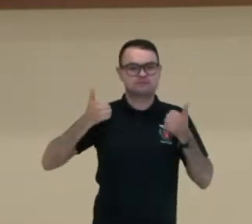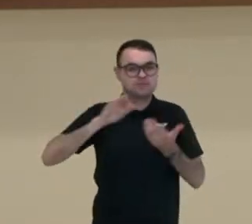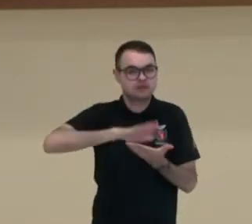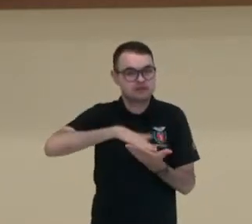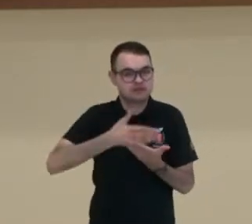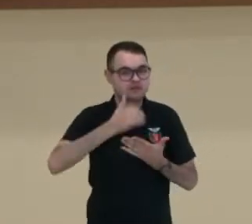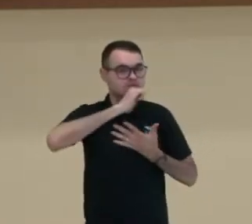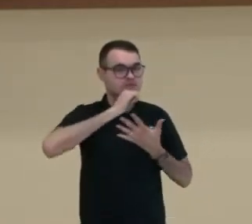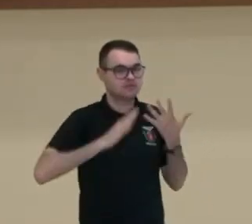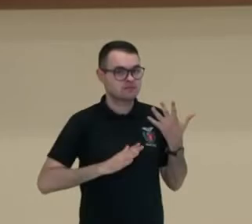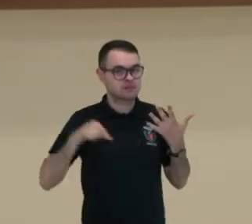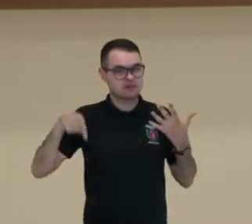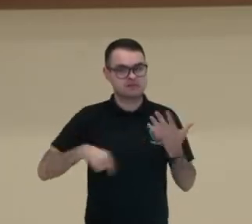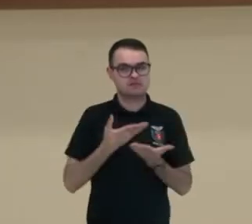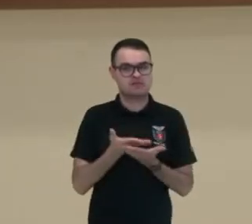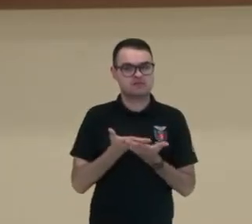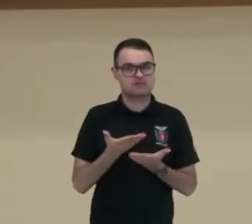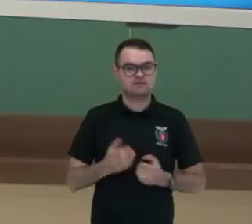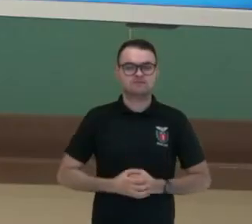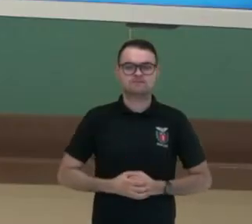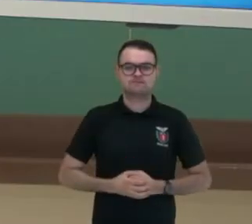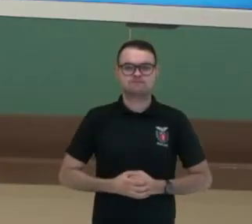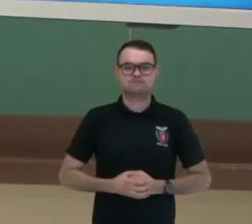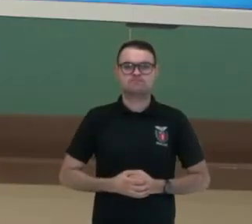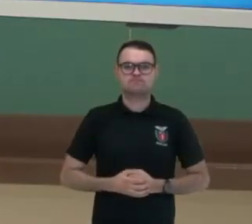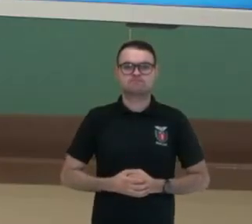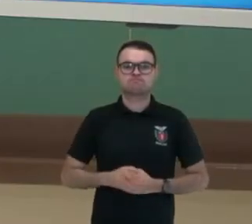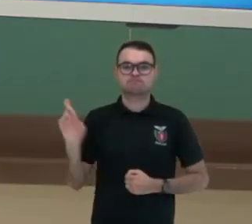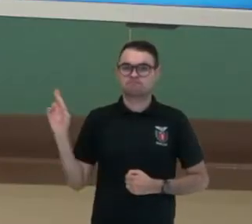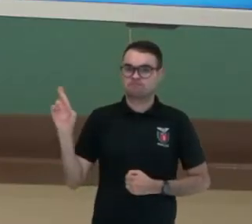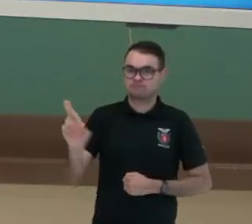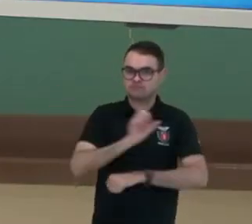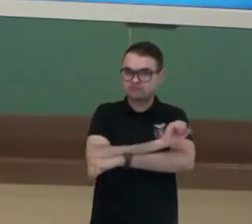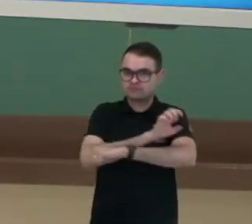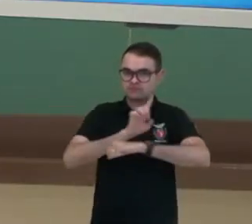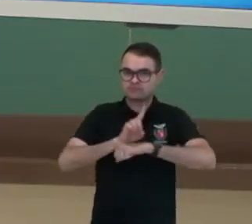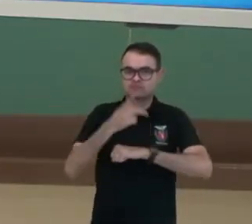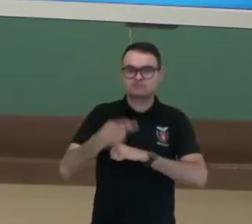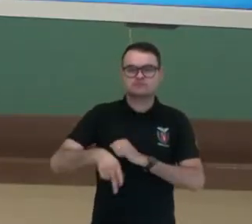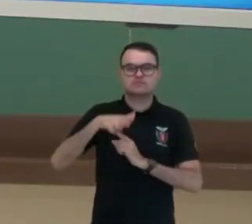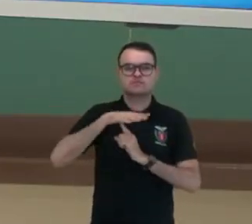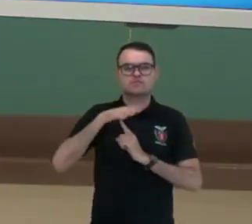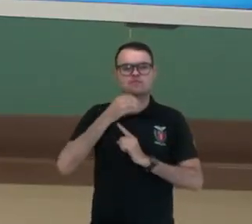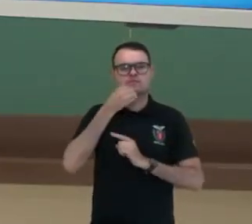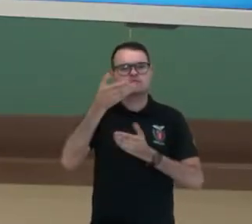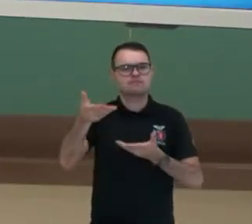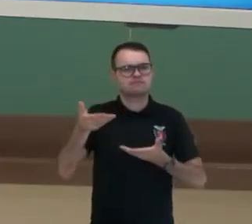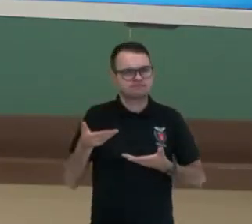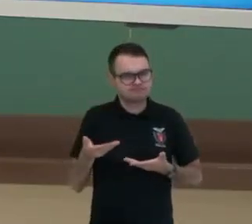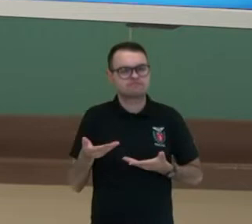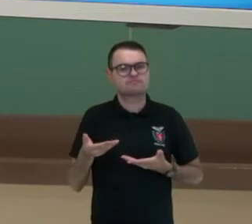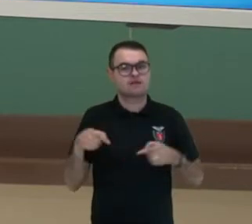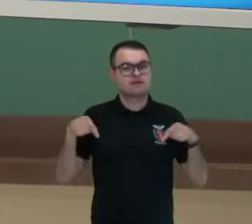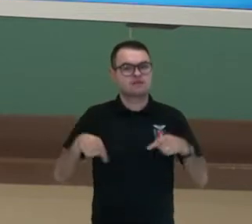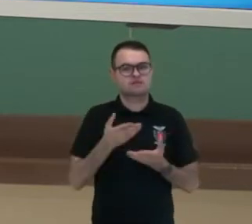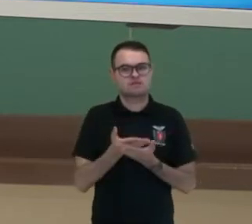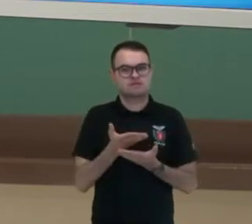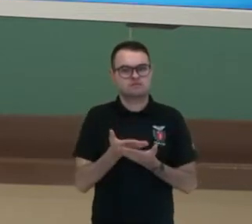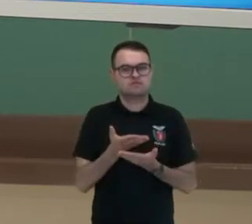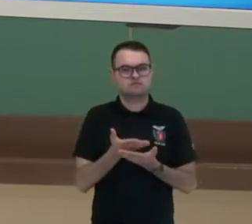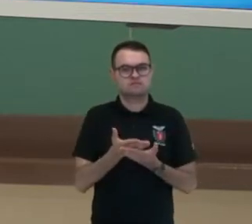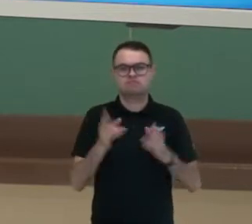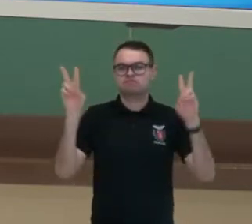interpretação de Libras desta aula. Em nome da Secretaria da Educação do Estado do Paraná, sejam todos bem-vindos para esta